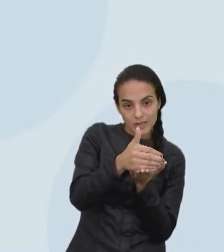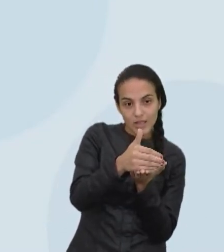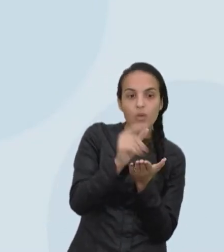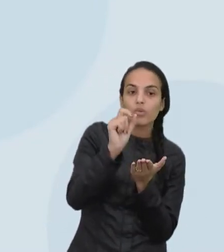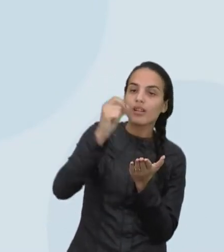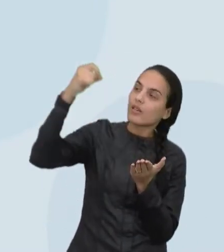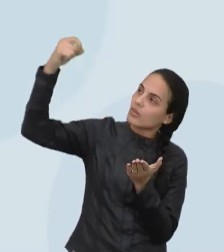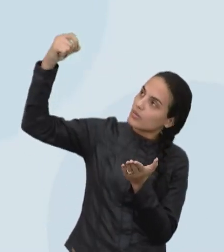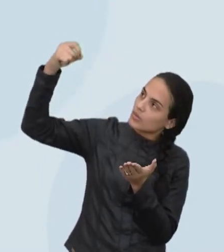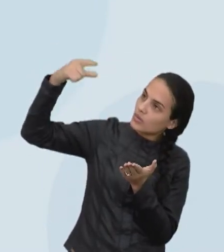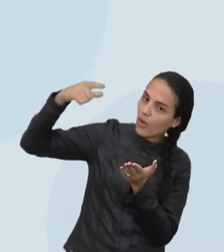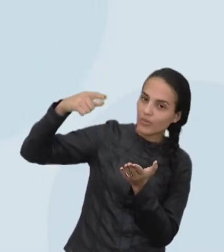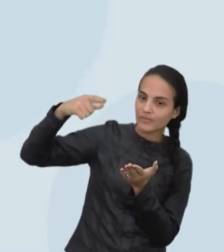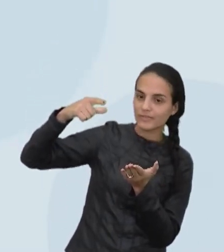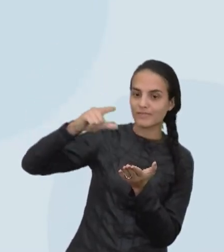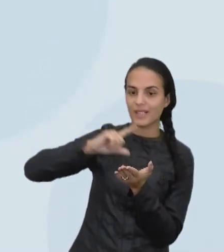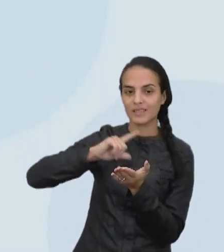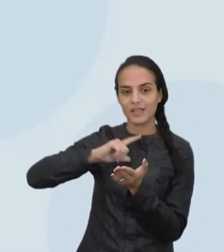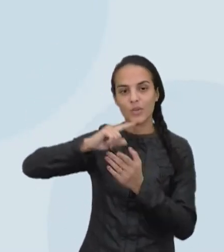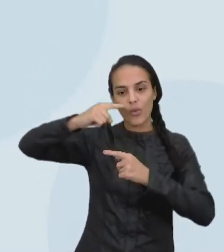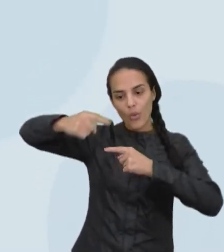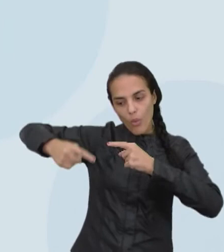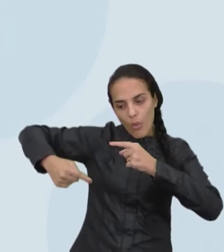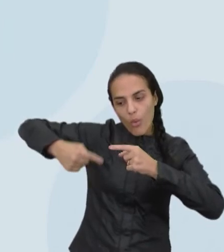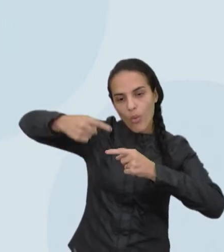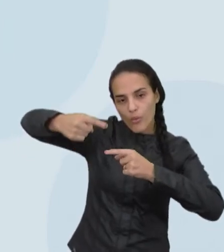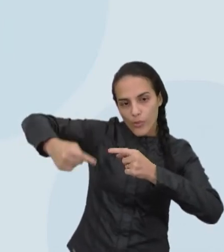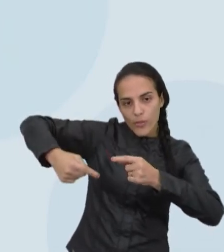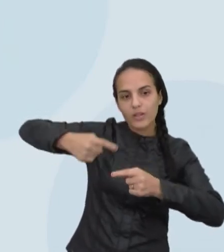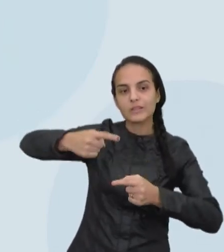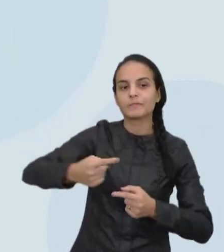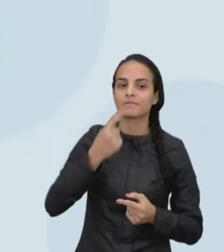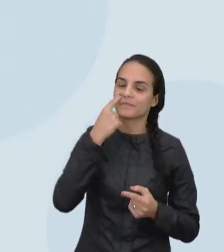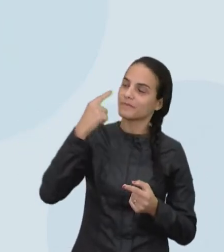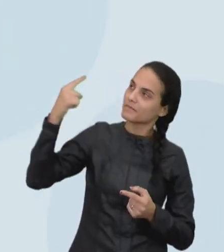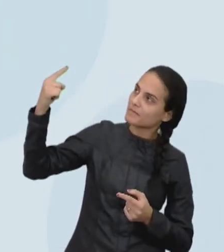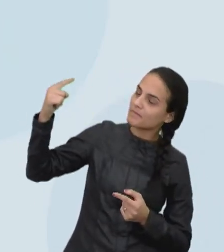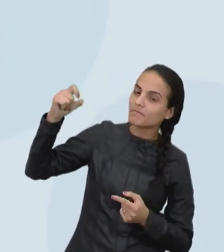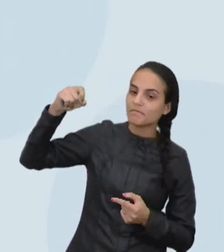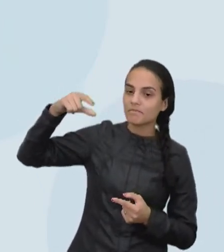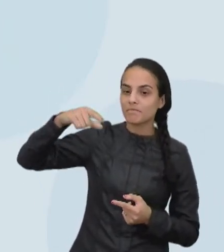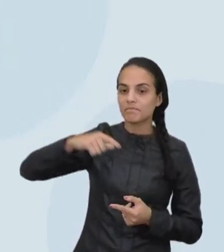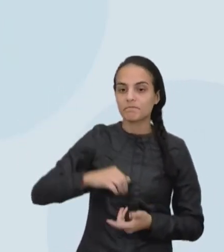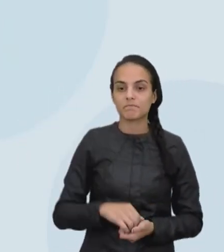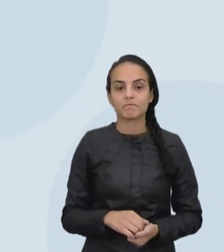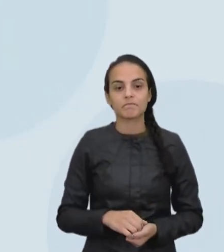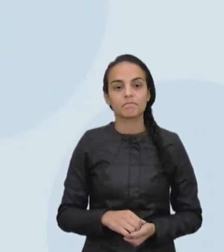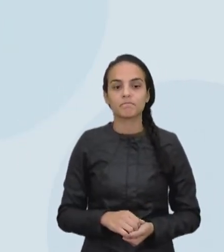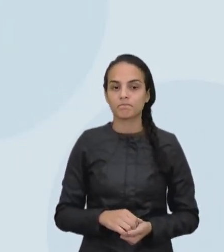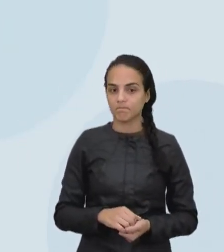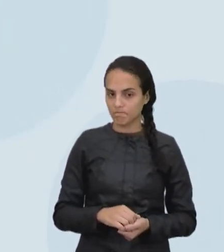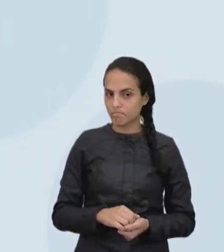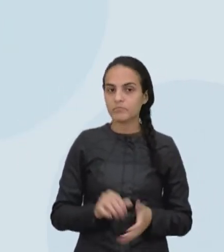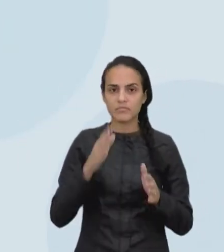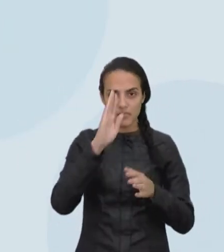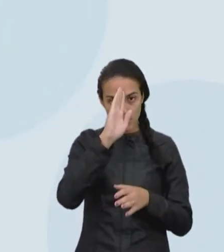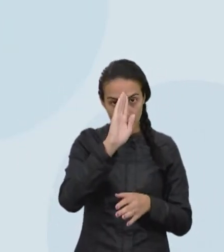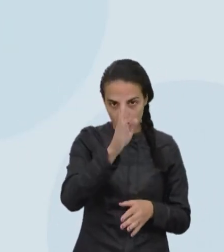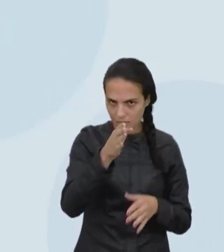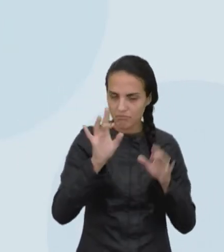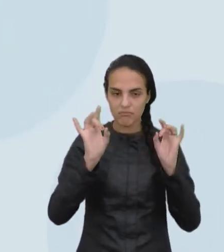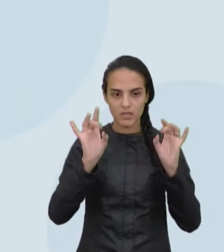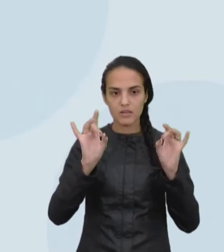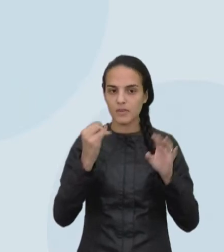tem a fotossíntese, desenhei um sol aqui, né? Peguei do PowerPoint. Então, a gente tem aí o sol, que é a nossa fonte primária.